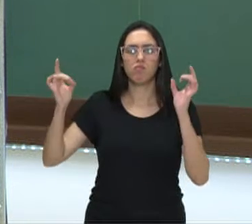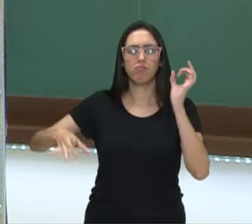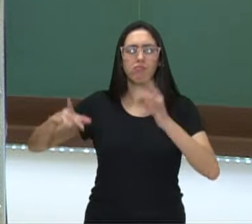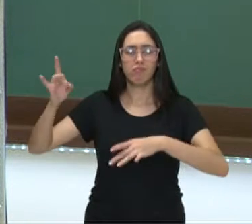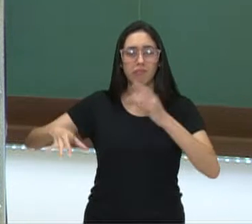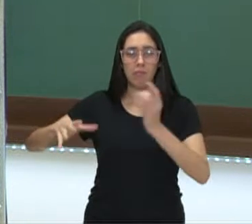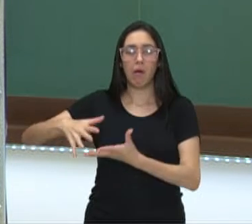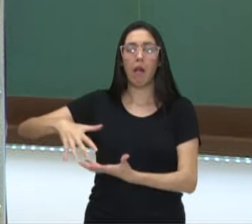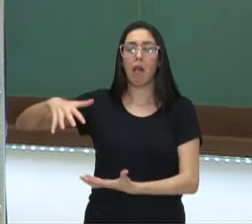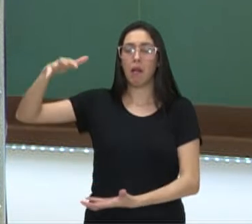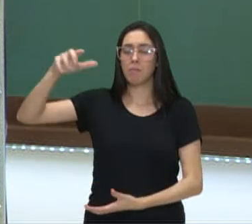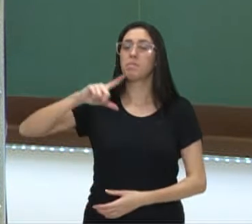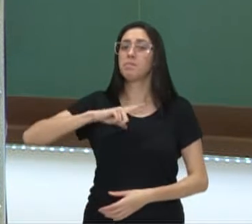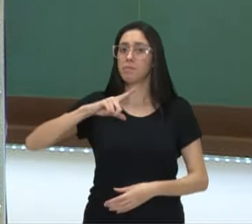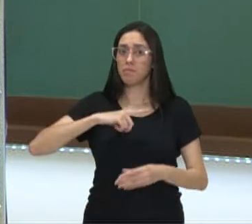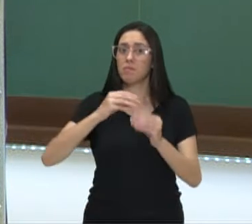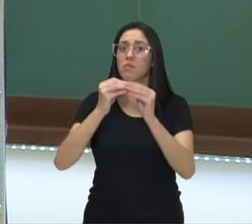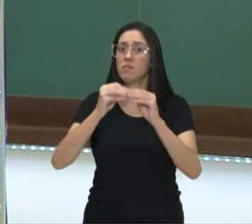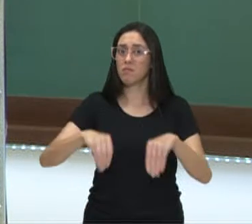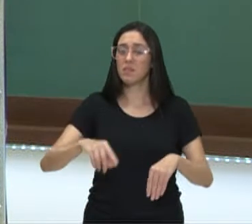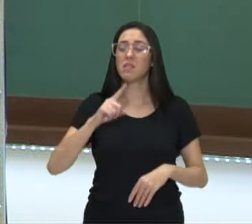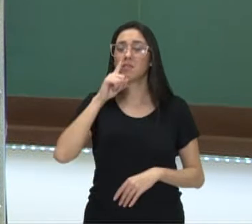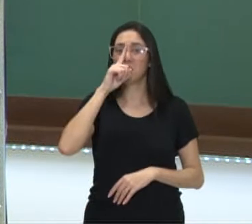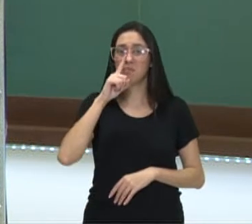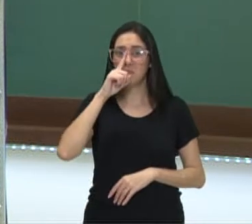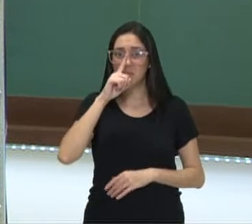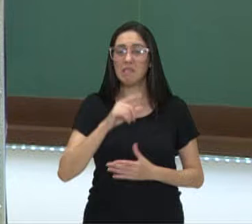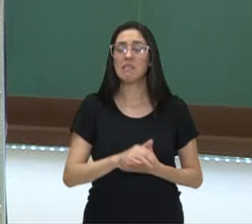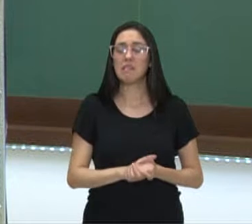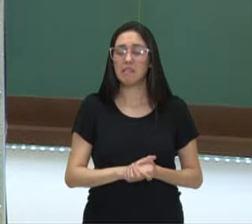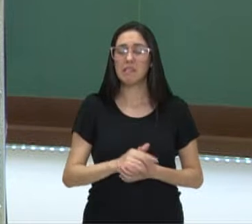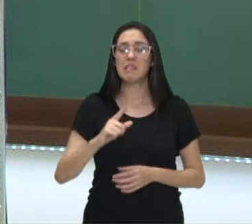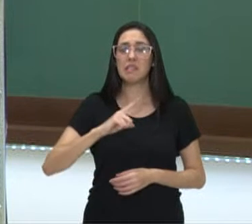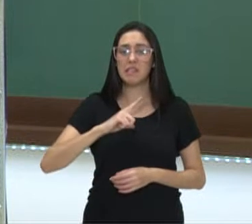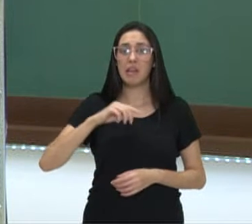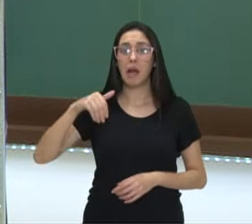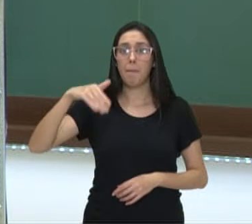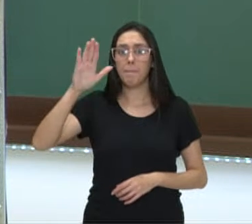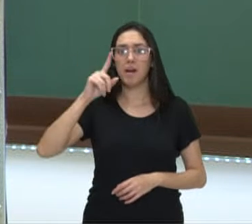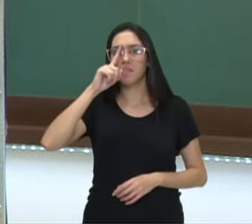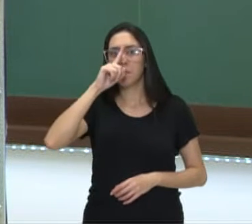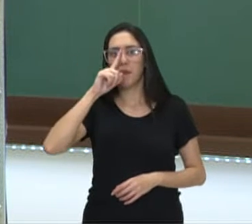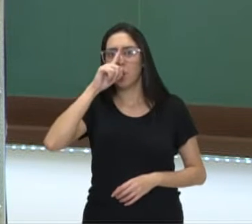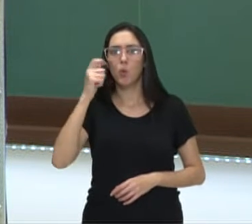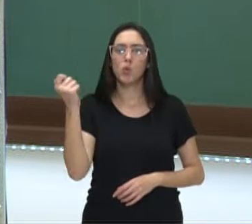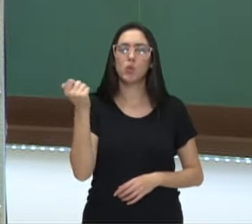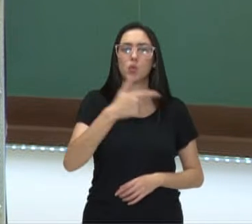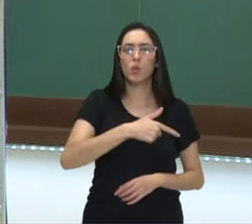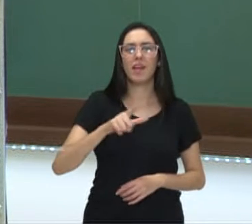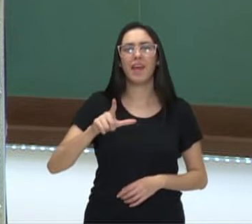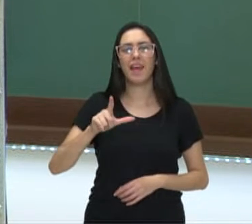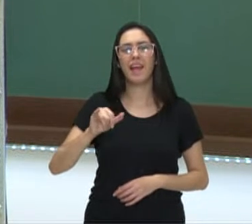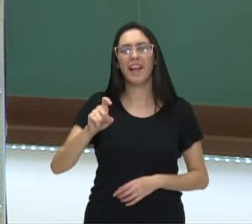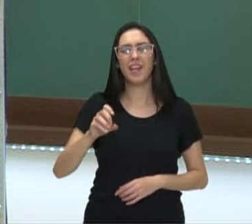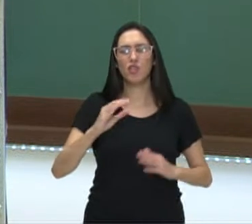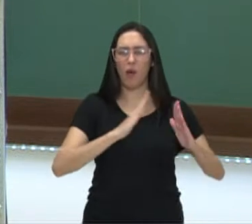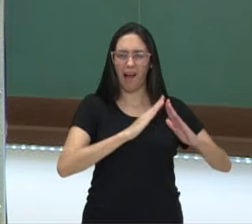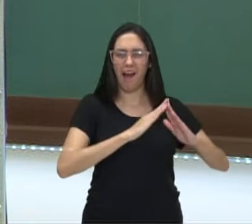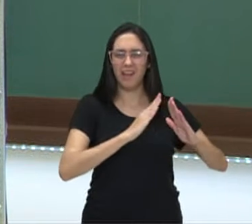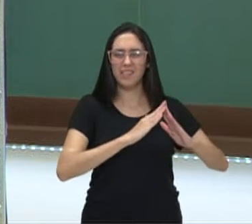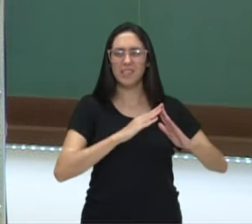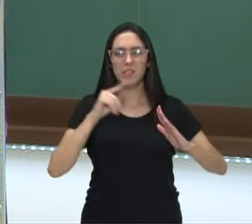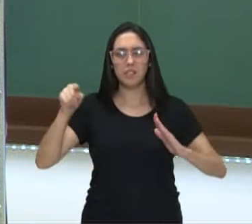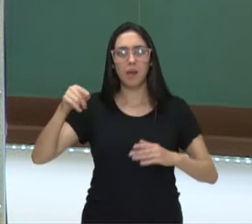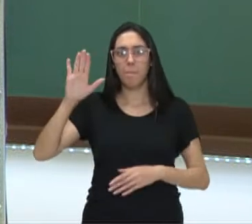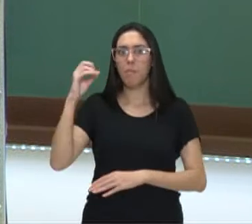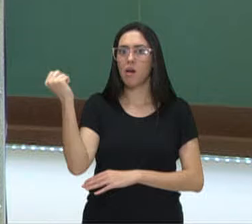também são tão nocivos quanto, ou muitas vezes, até mais nocivos que os resíduos que nós produzimos nas nossas casas, pois